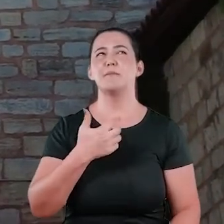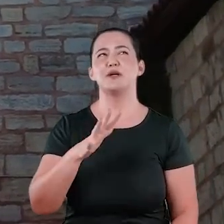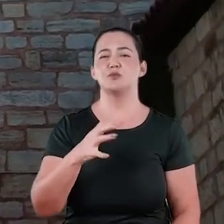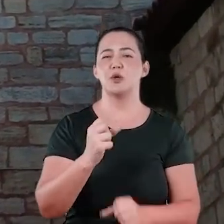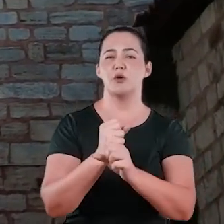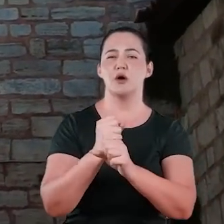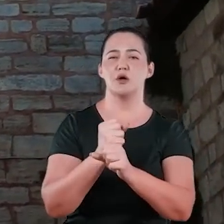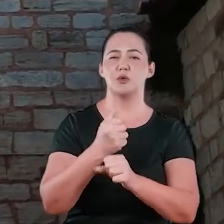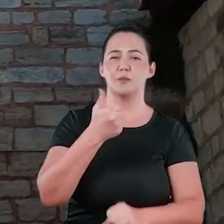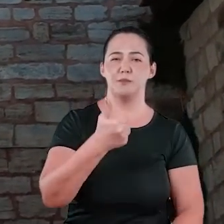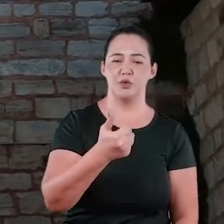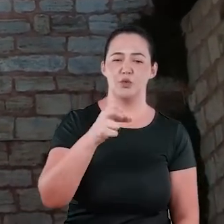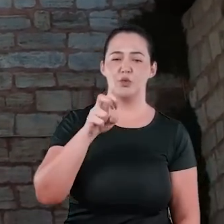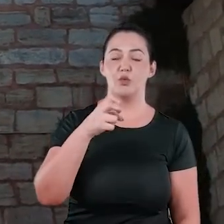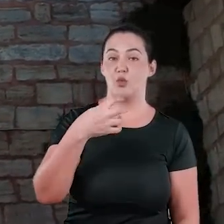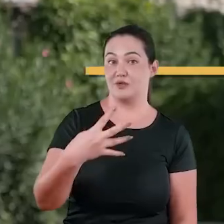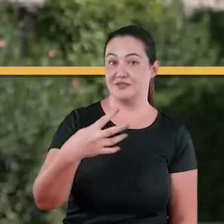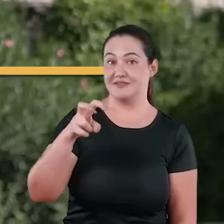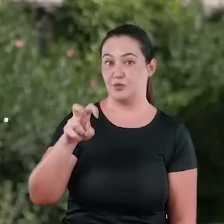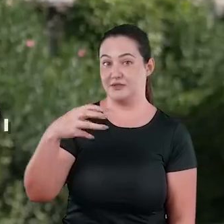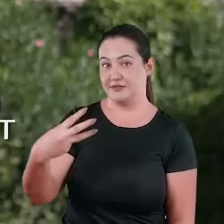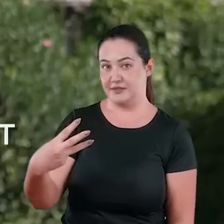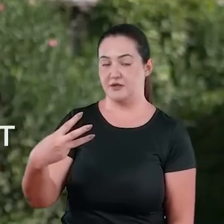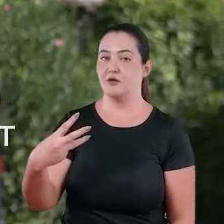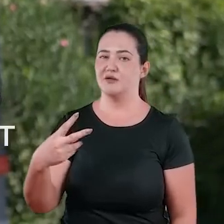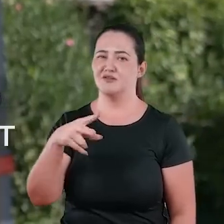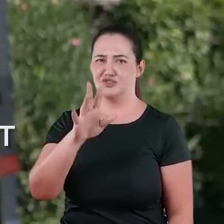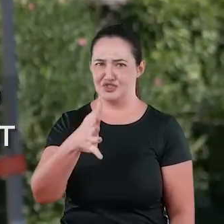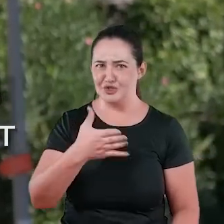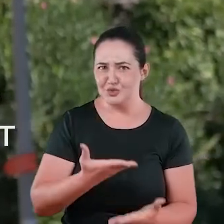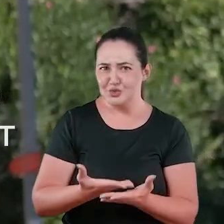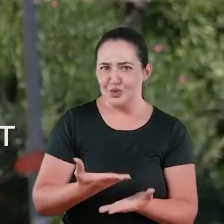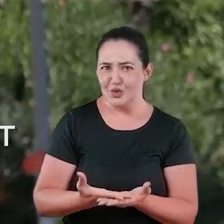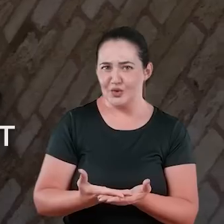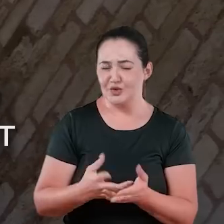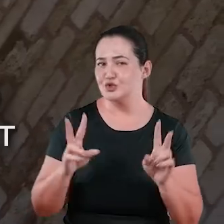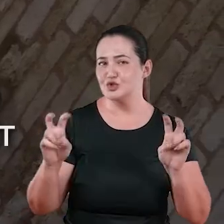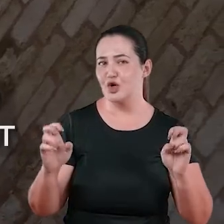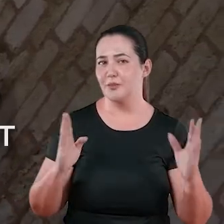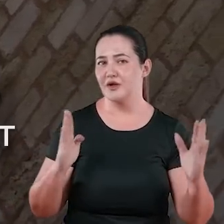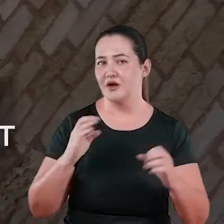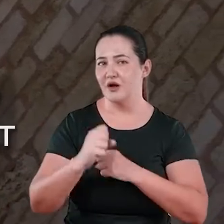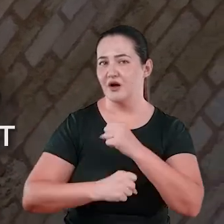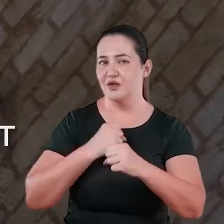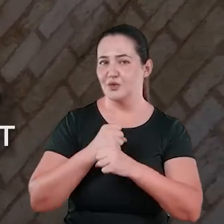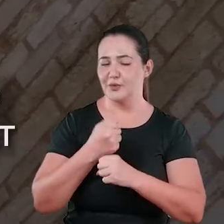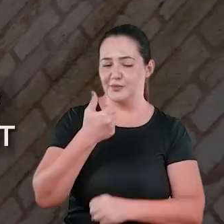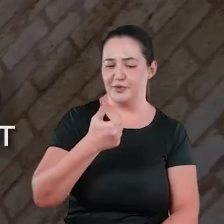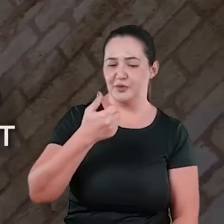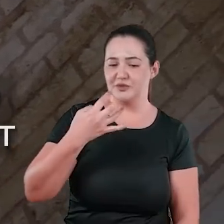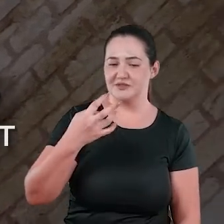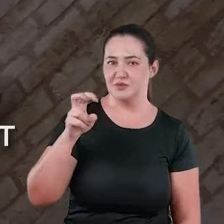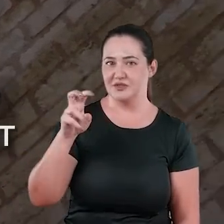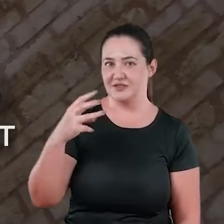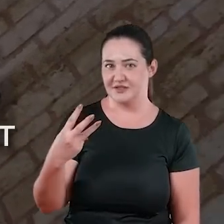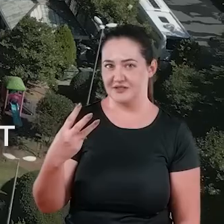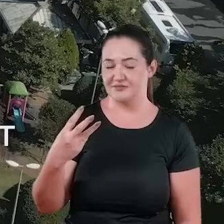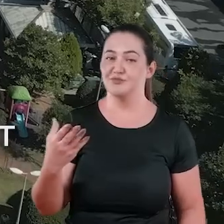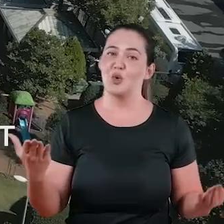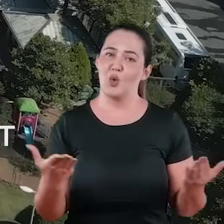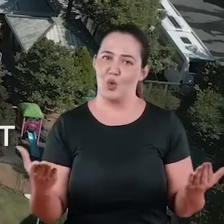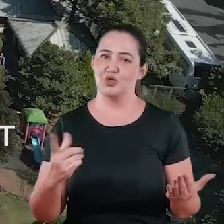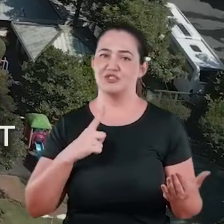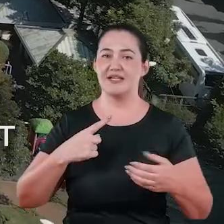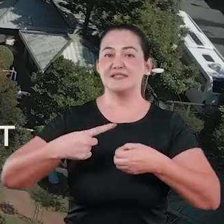1453. Você já deve ter estudado esta data nos livros de história da humanidade. Aqui hoje nós temos aquele velho problema,